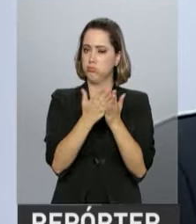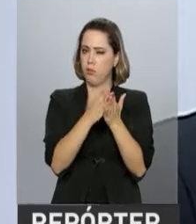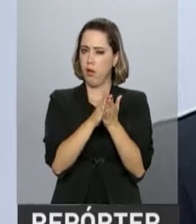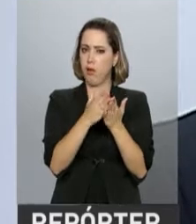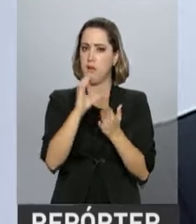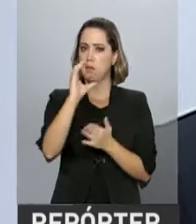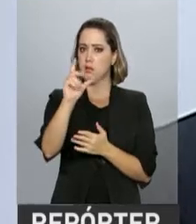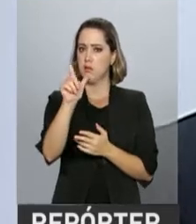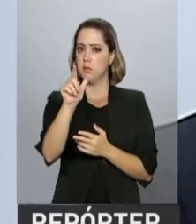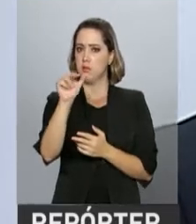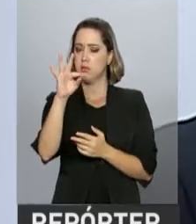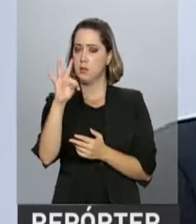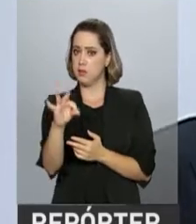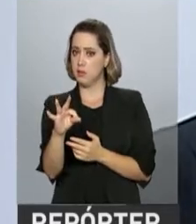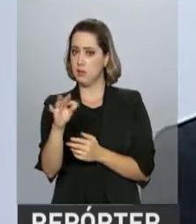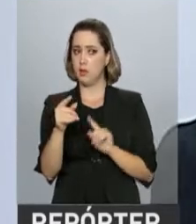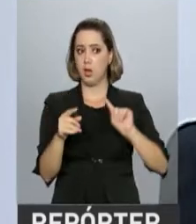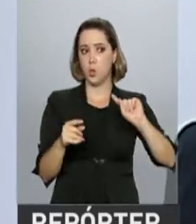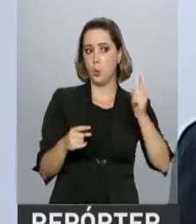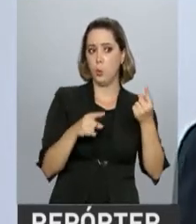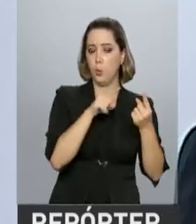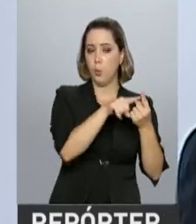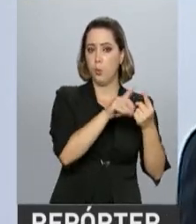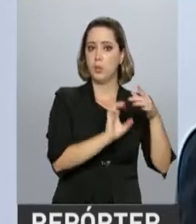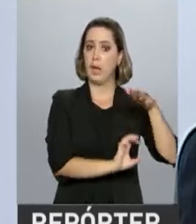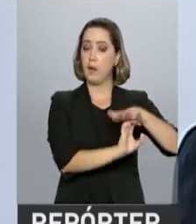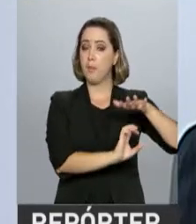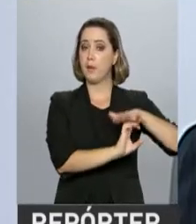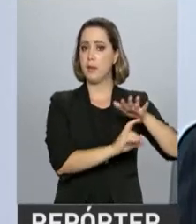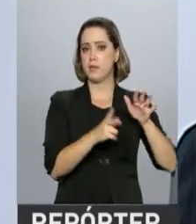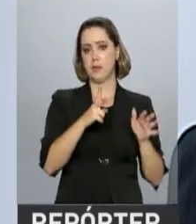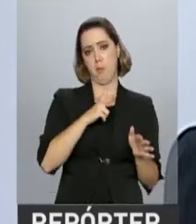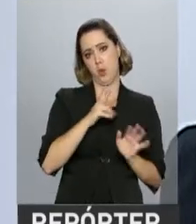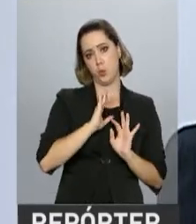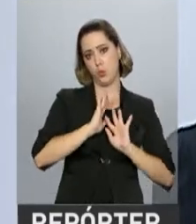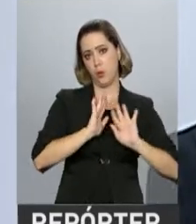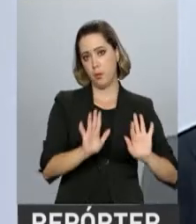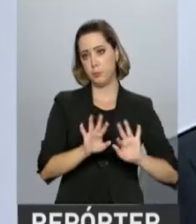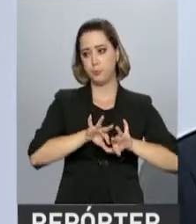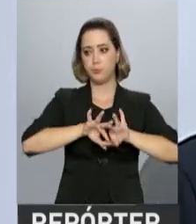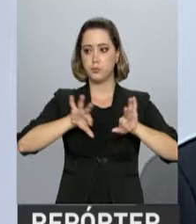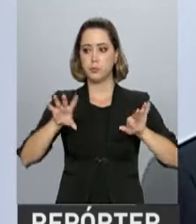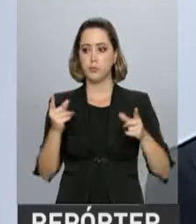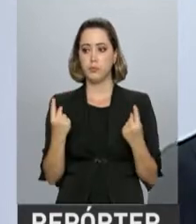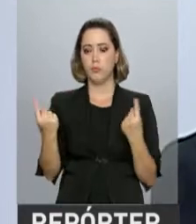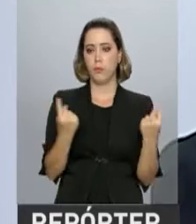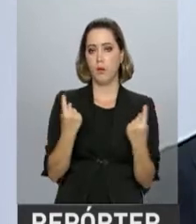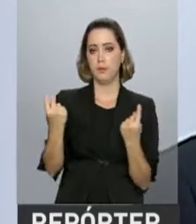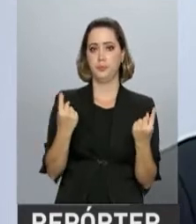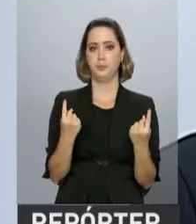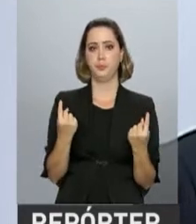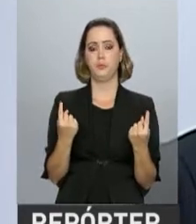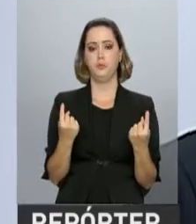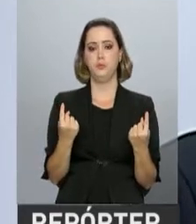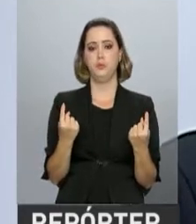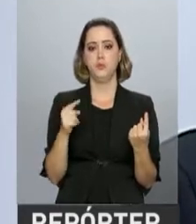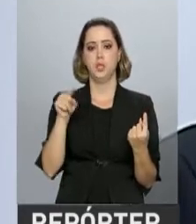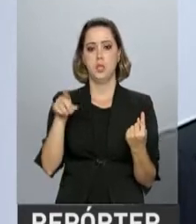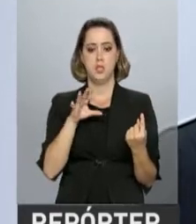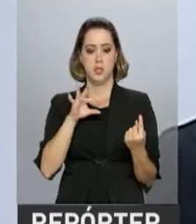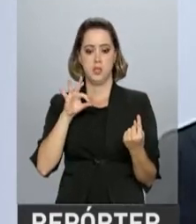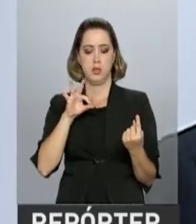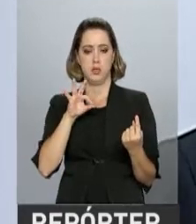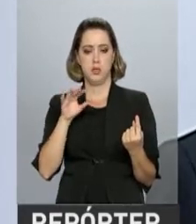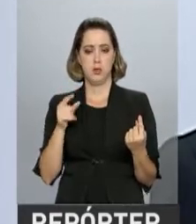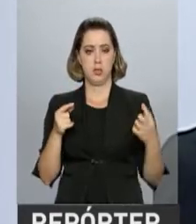uma jota uma um microempreendedor individual nesse caso essa s vamos chamar de lucro